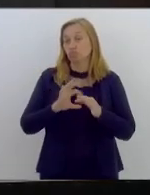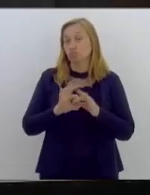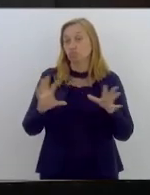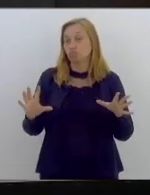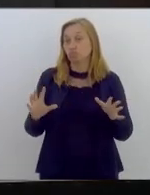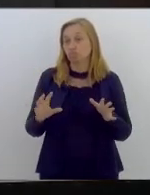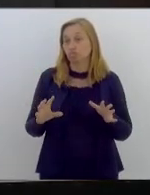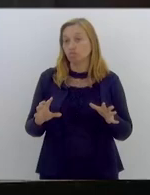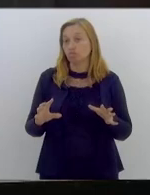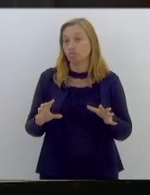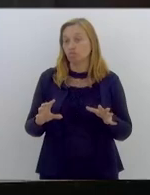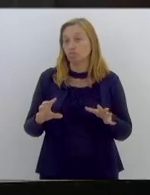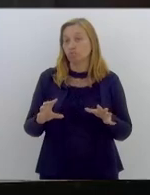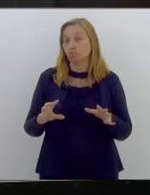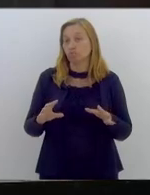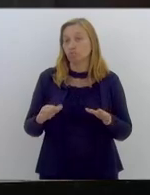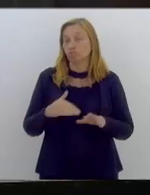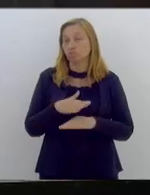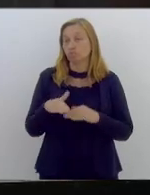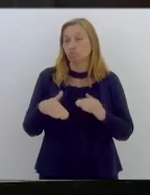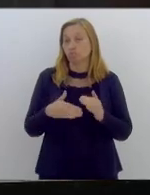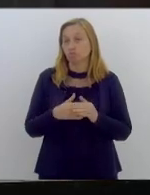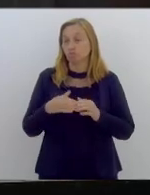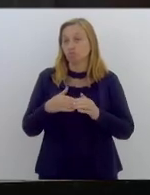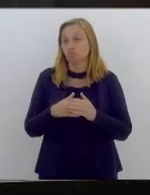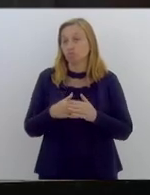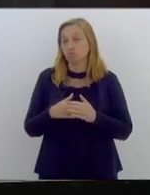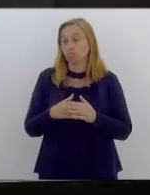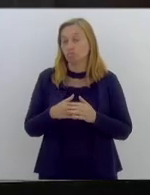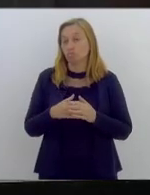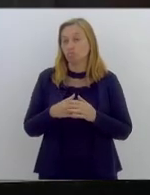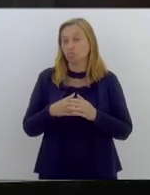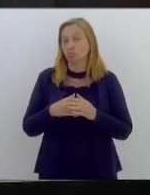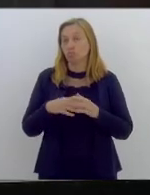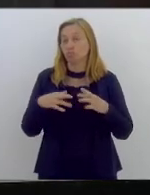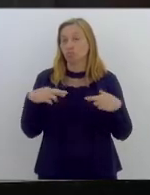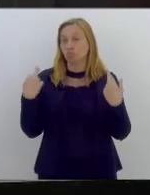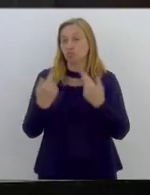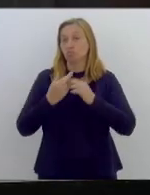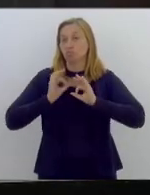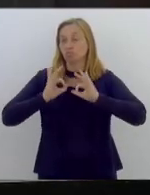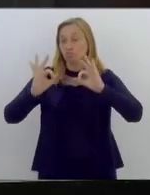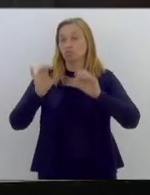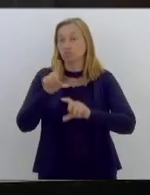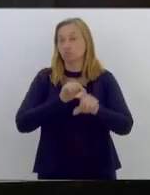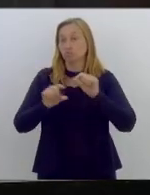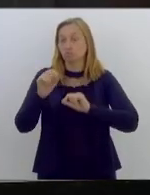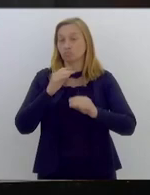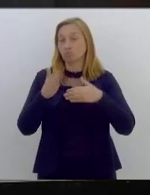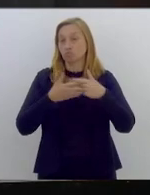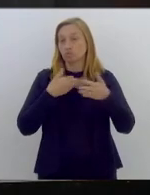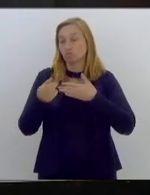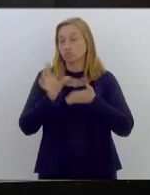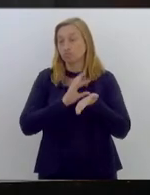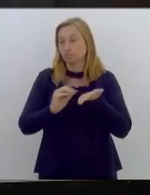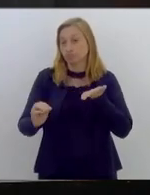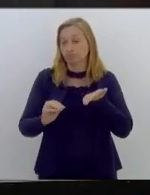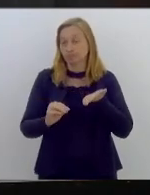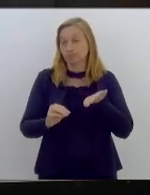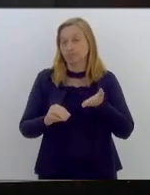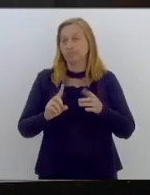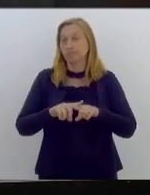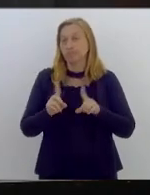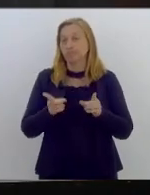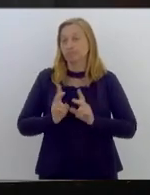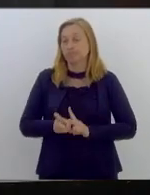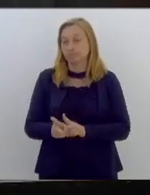para convocar a Assembleia de forma extraordinária para decidir qualquer pauta relevante. Mas vamos